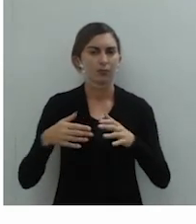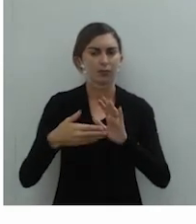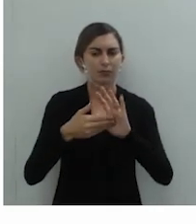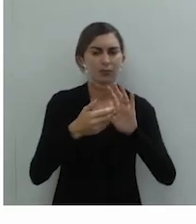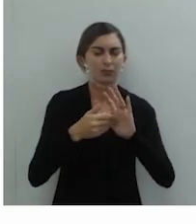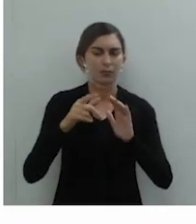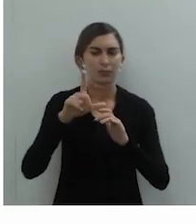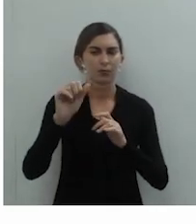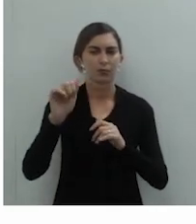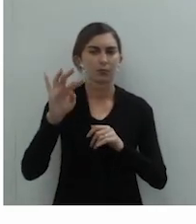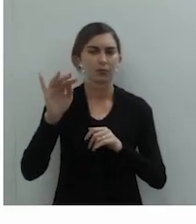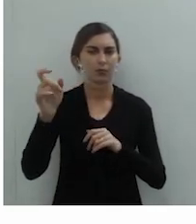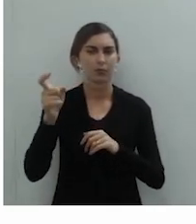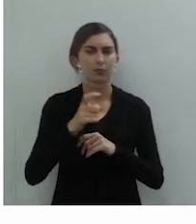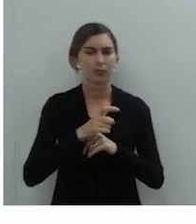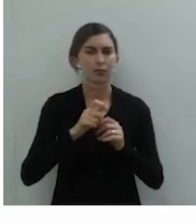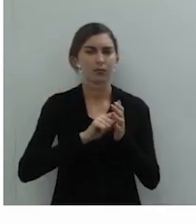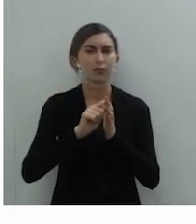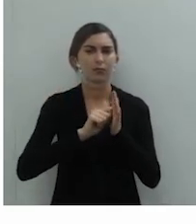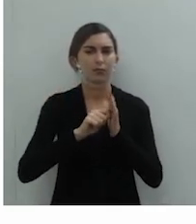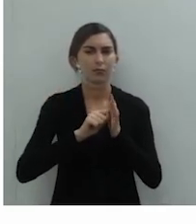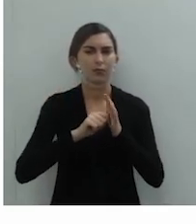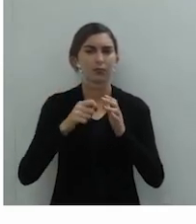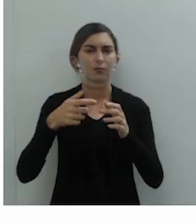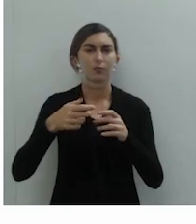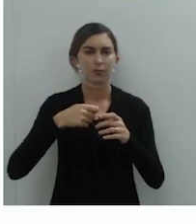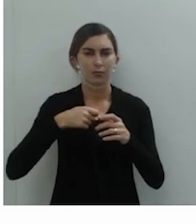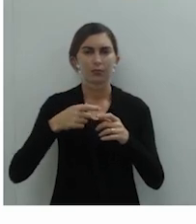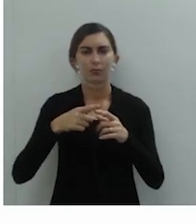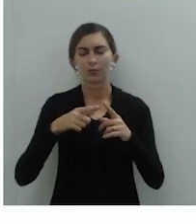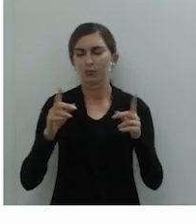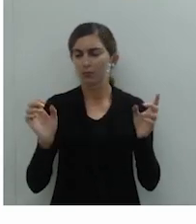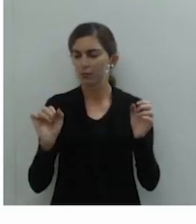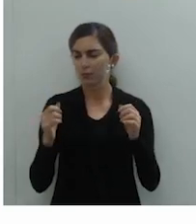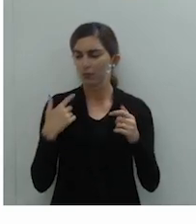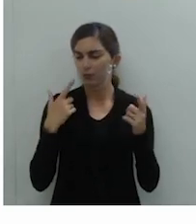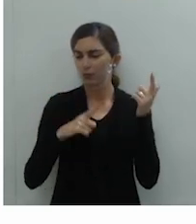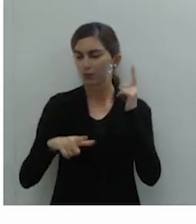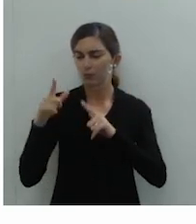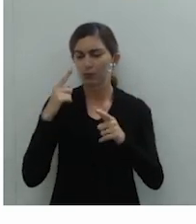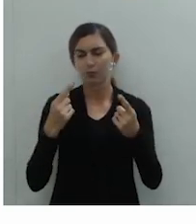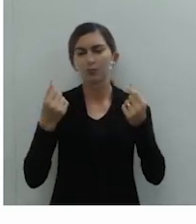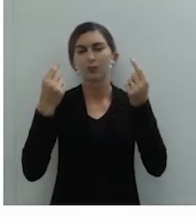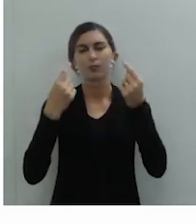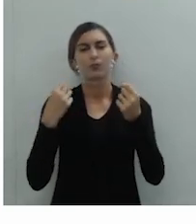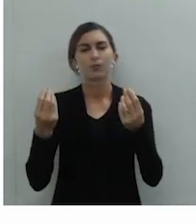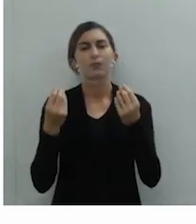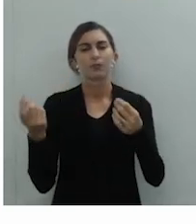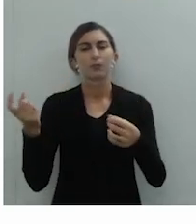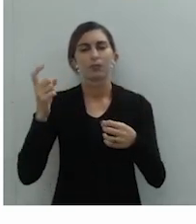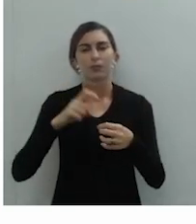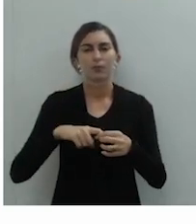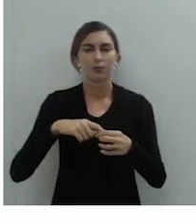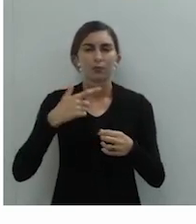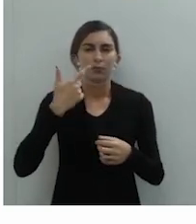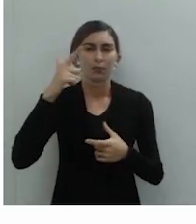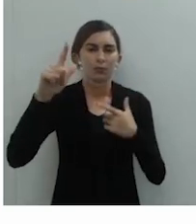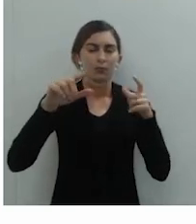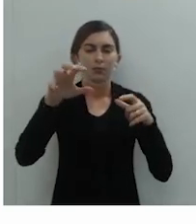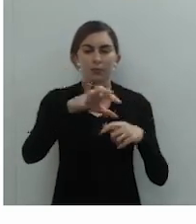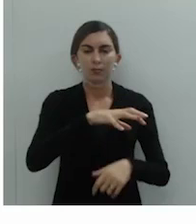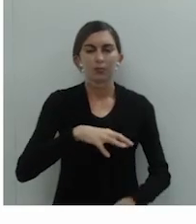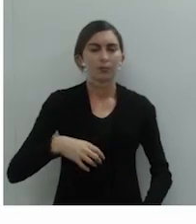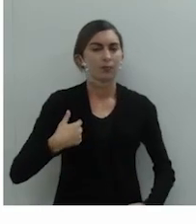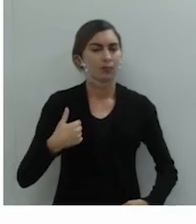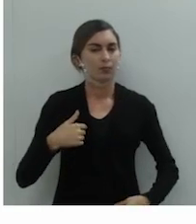do látex da borracha, eles diziam assim: "Nossa, se eu estou ganhando tanto dinheiro aqui, para que eu voltar para outras regiões? Por que eu não